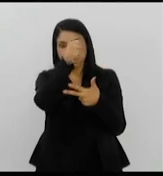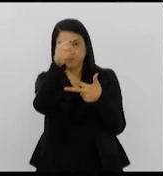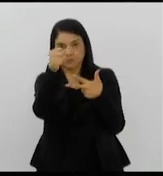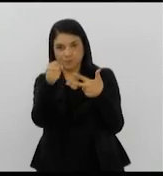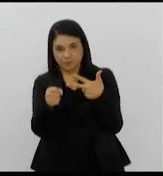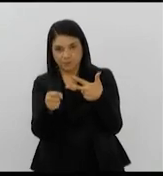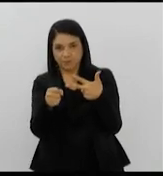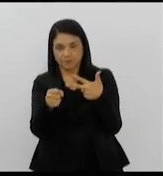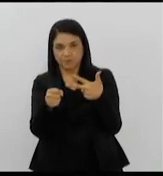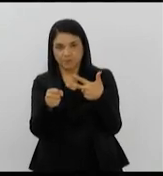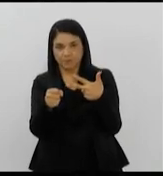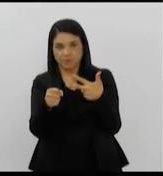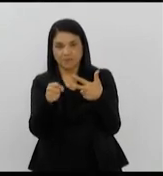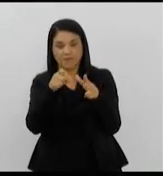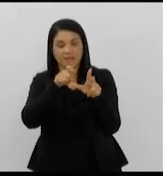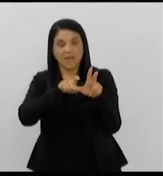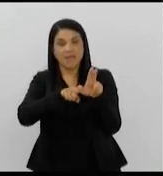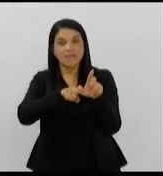ser